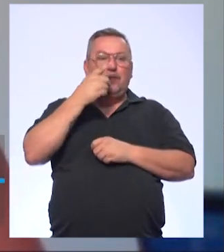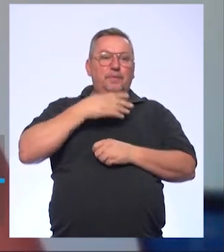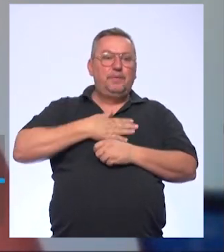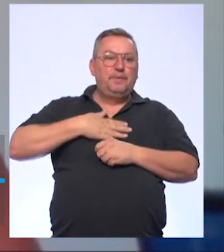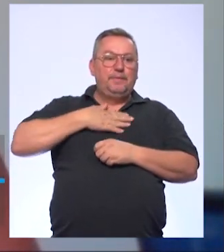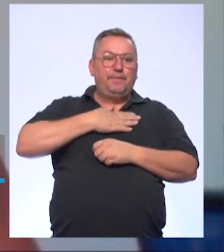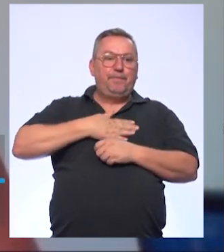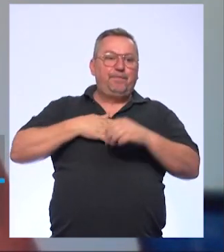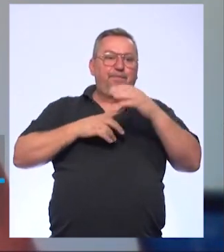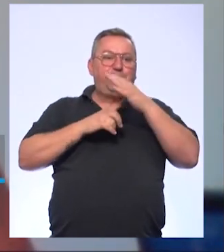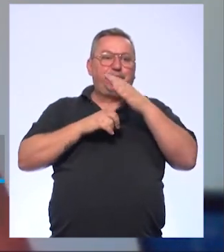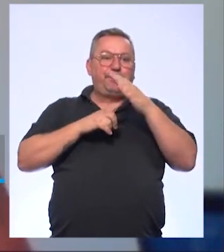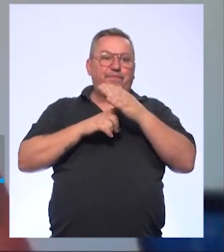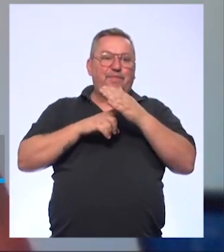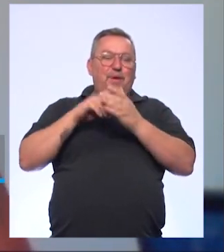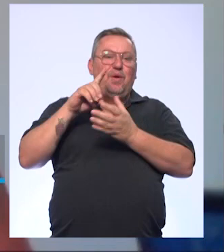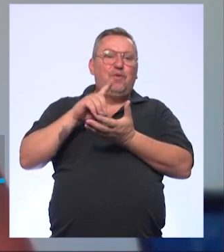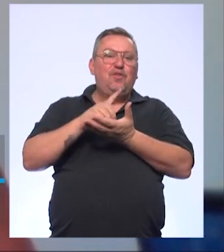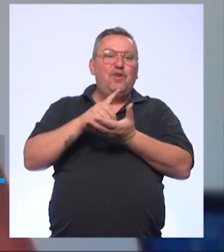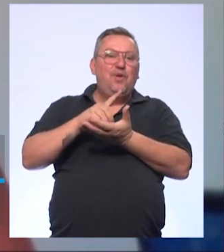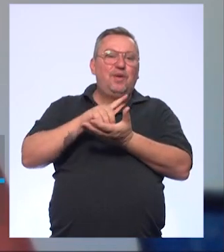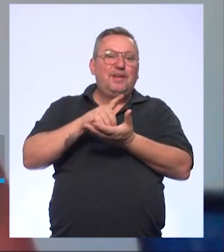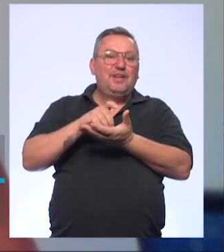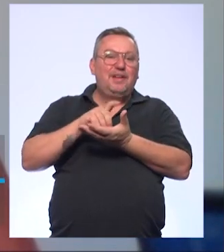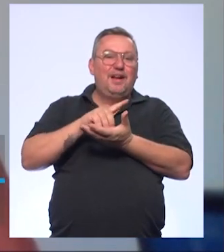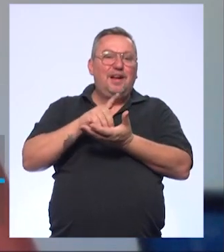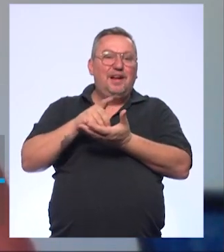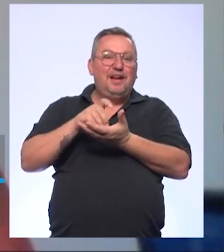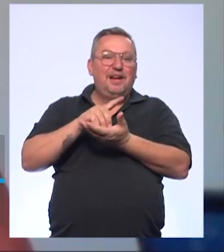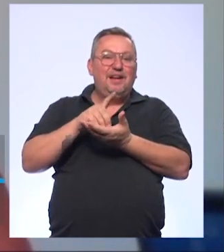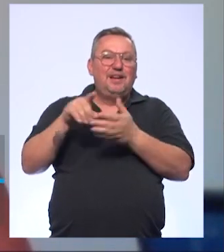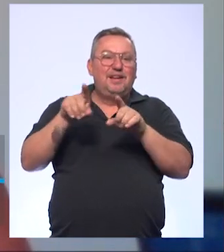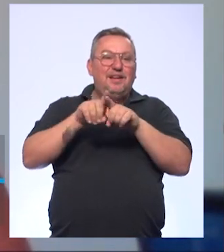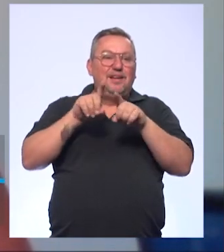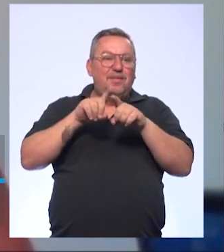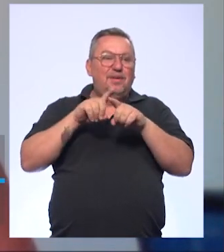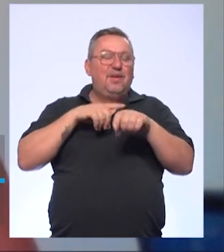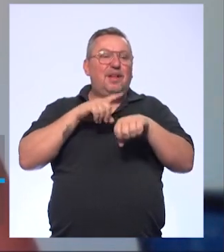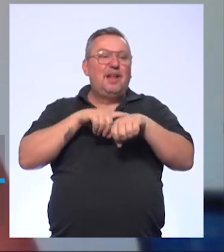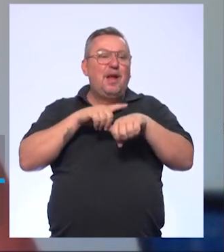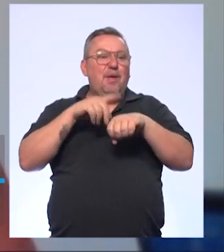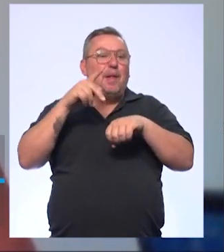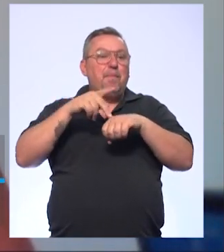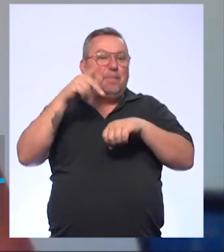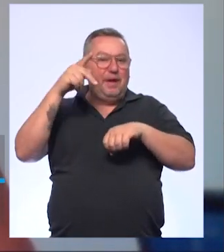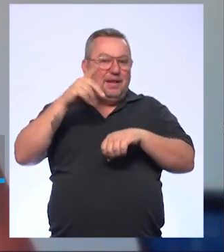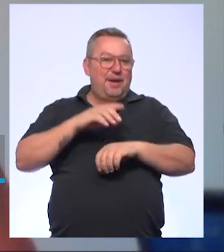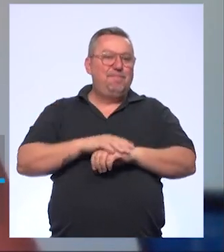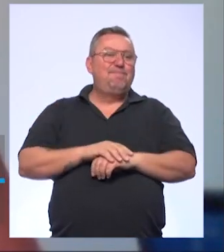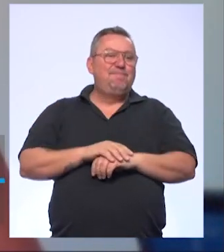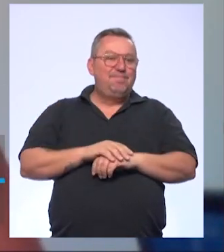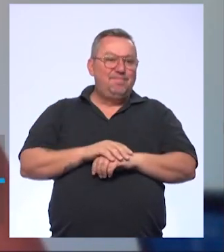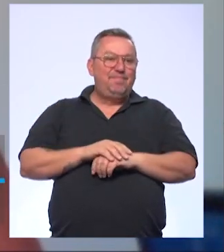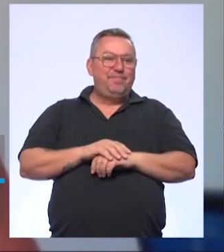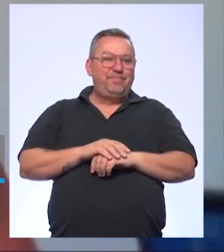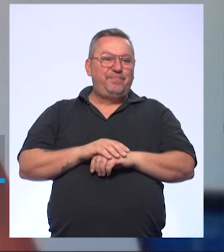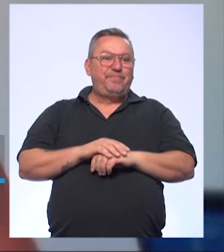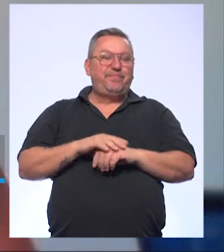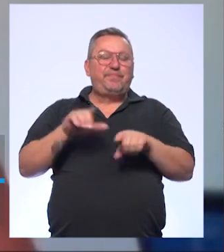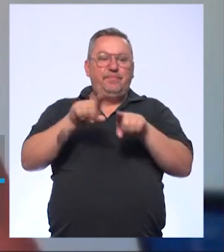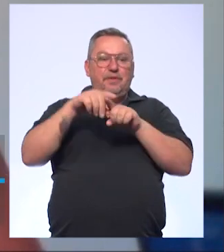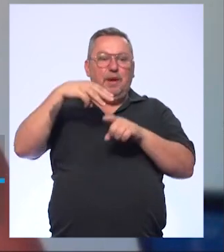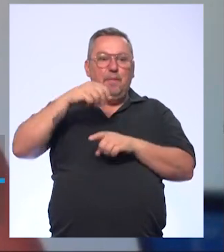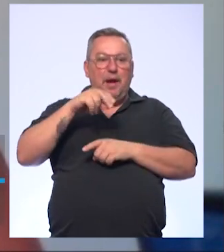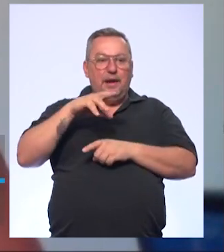de conhecer o tempo dos dinossauros e a Maria Elisa do tempo da Pedra Lascada. Olha que interessante. A Mariane